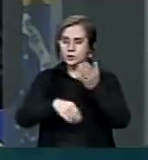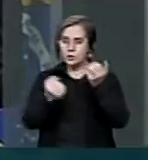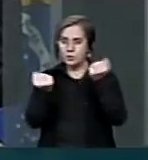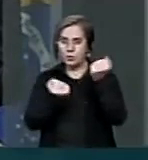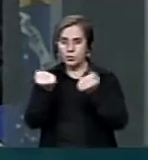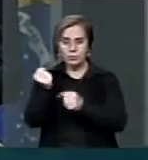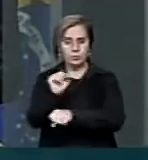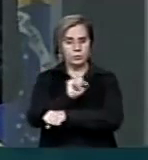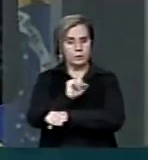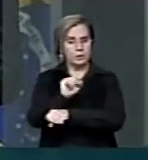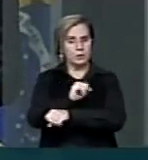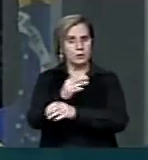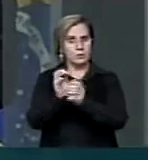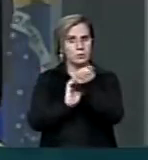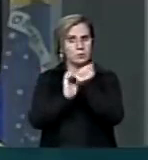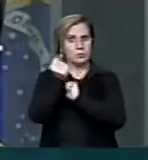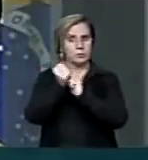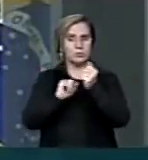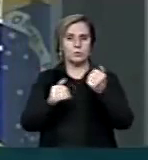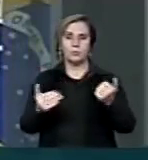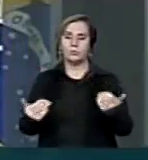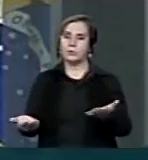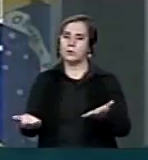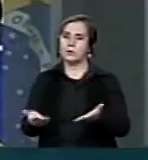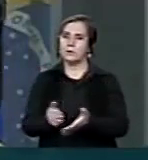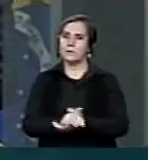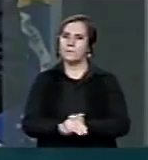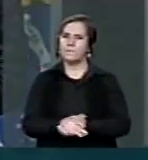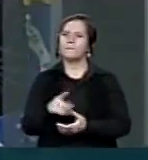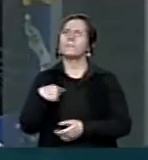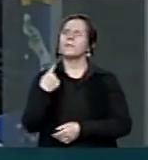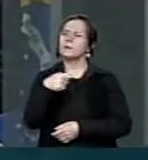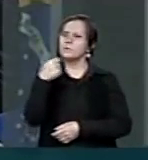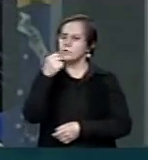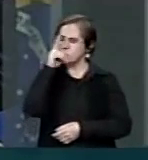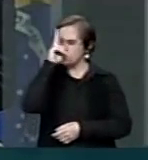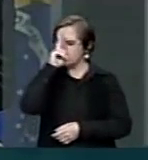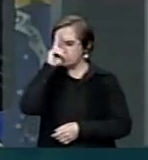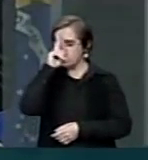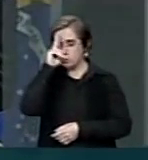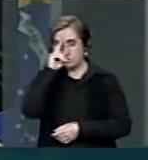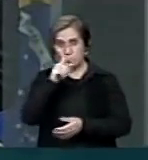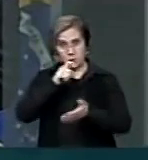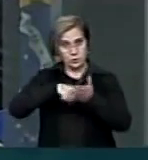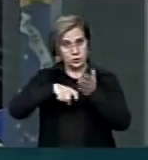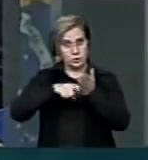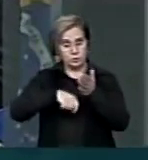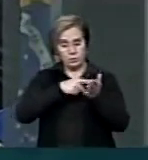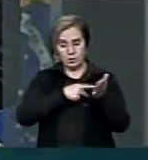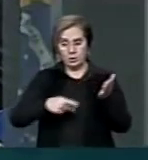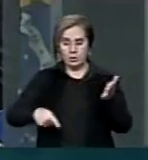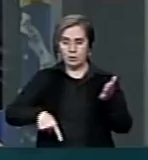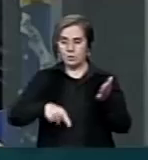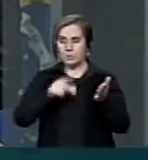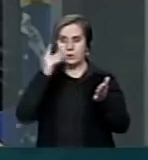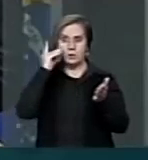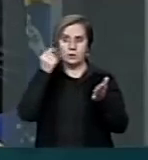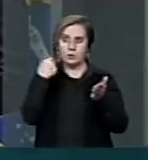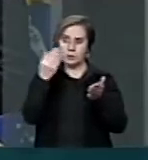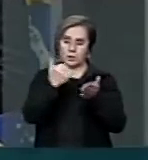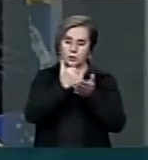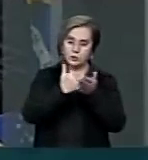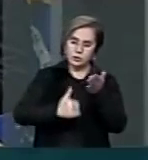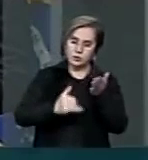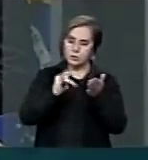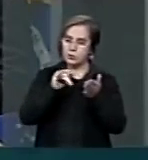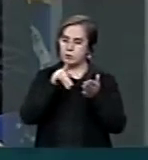Para terminar, senhor presidente, nós não podemos aqui deixar de lembrar da isenção que a presidente deu do